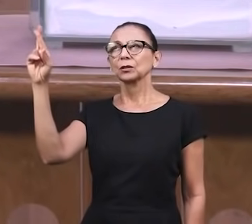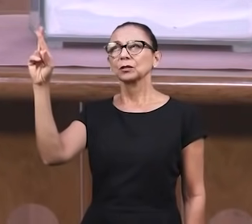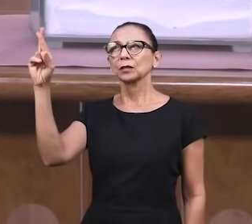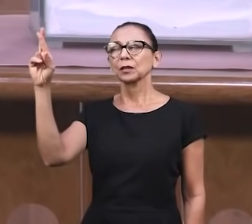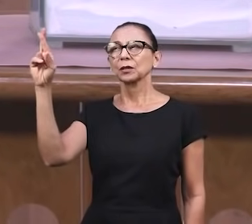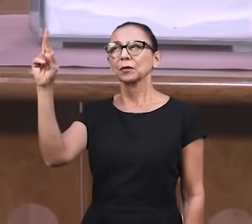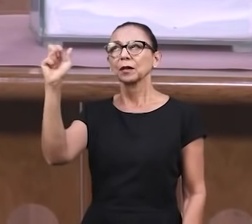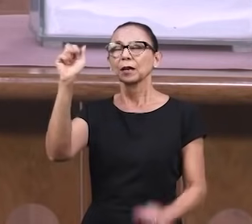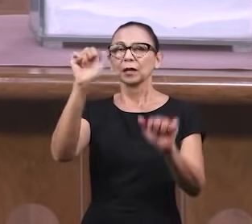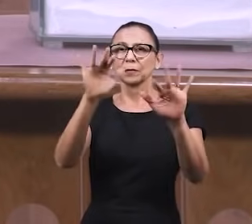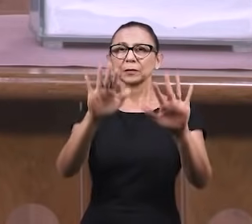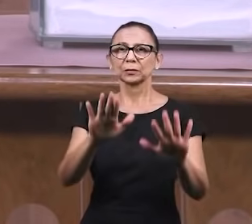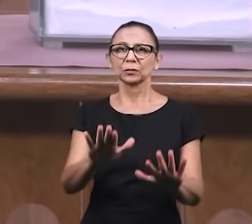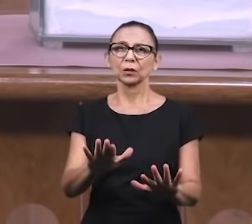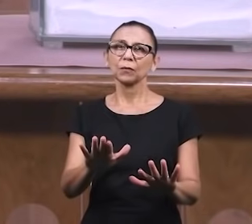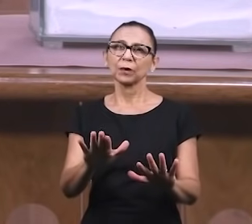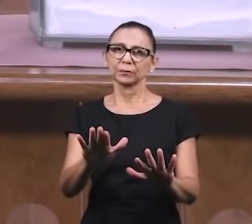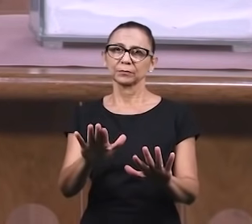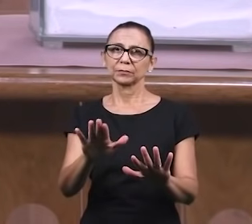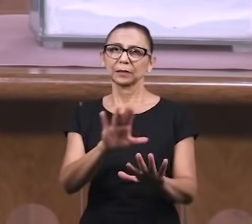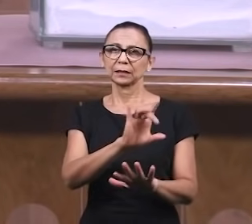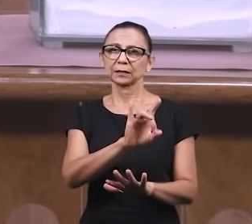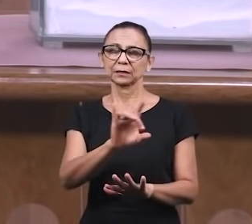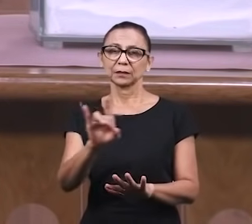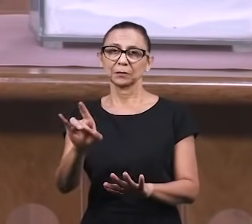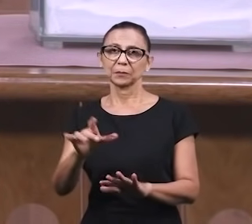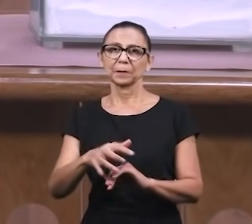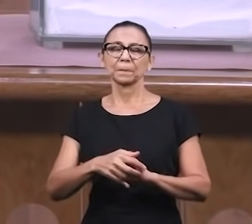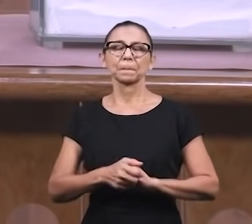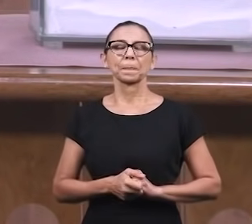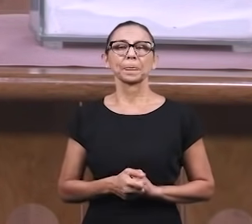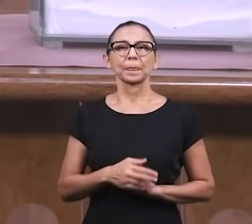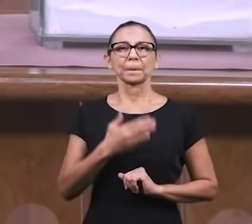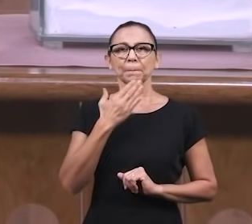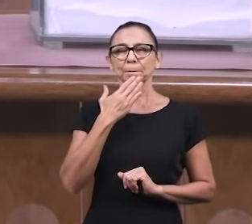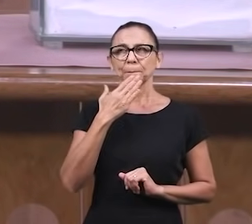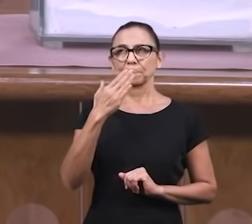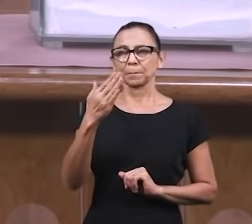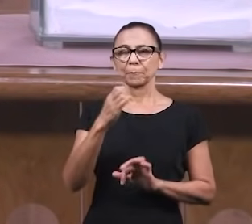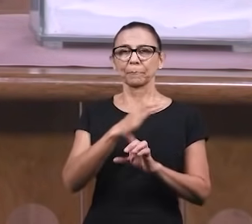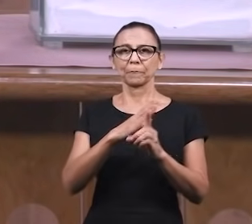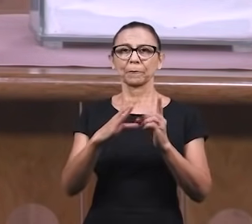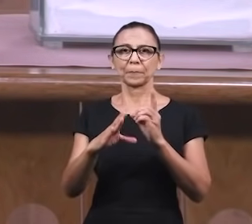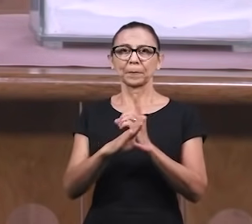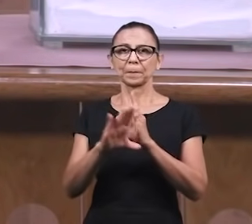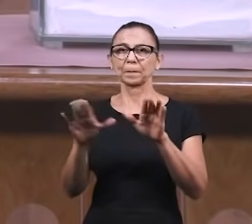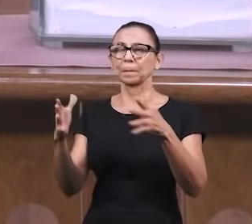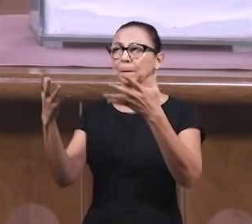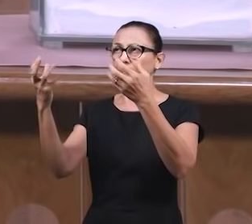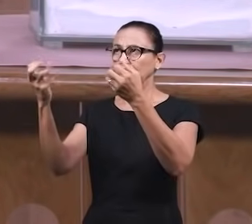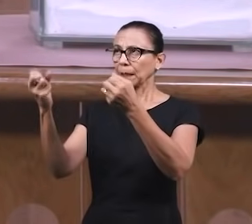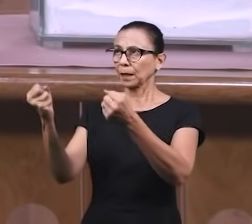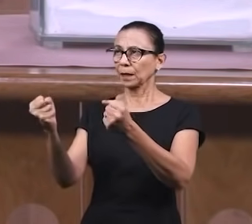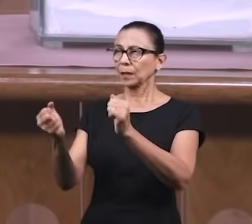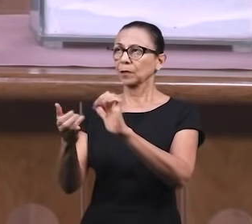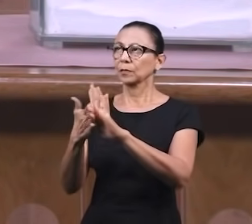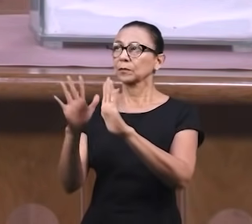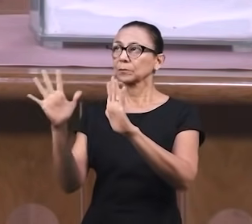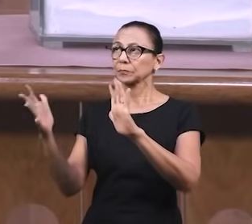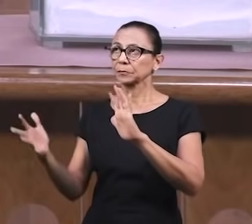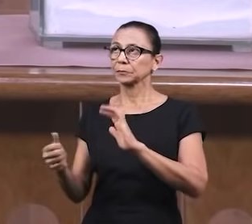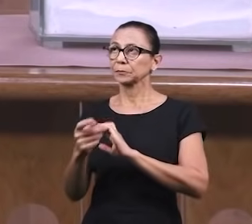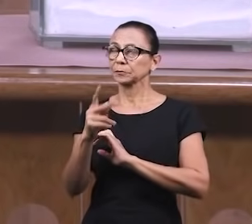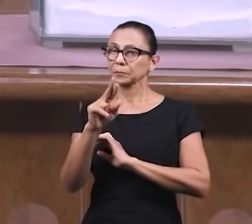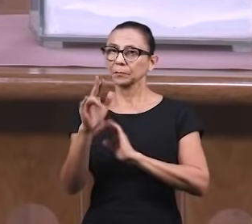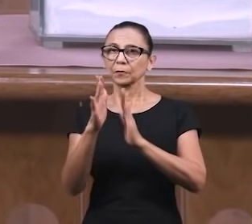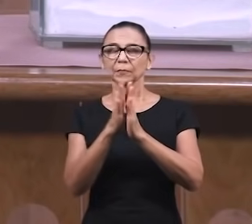e abençoa cada uma dessas pessoas. Recebe, Senhor, pedimos, no teu altar, o nosso culto, o nosso louvor e a adoração. E em